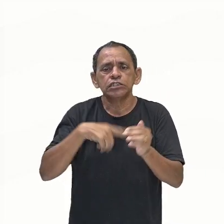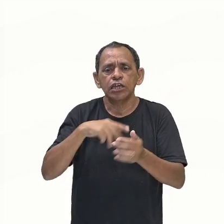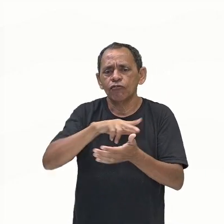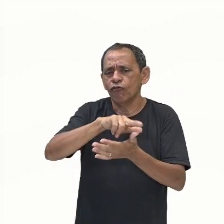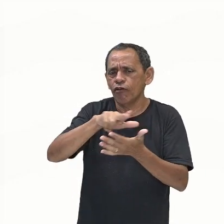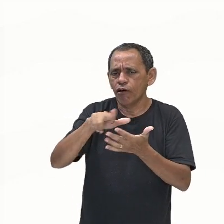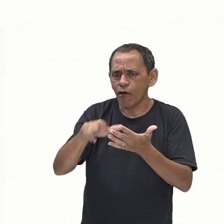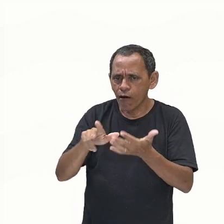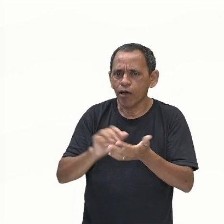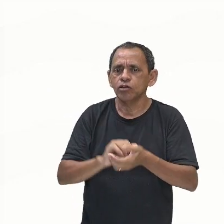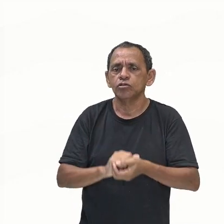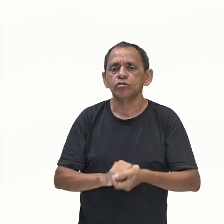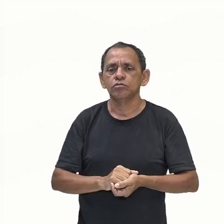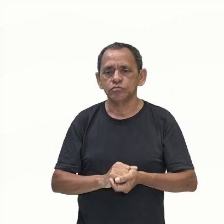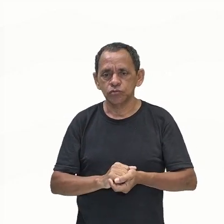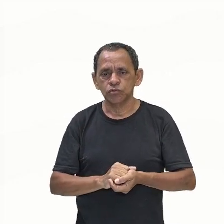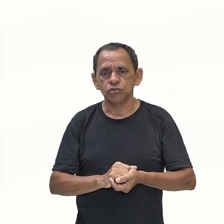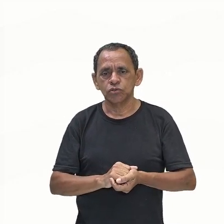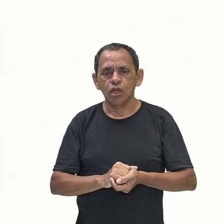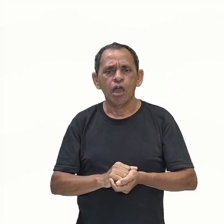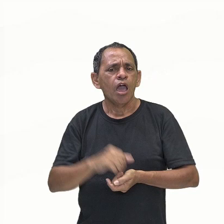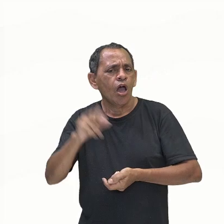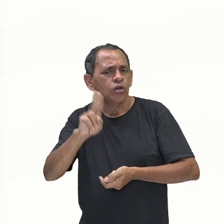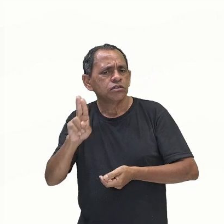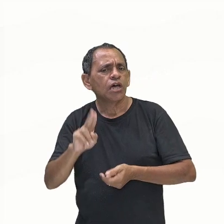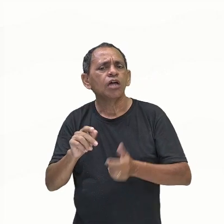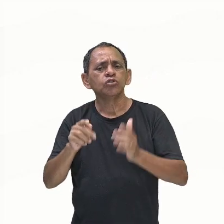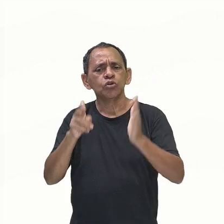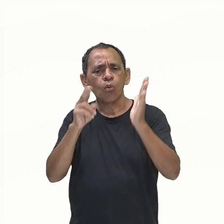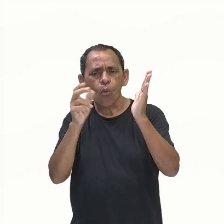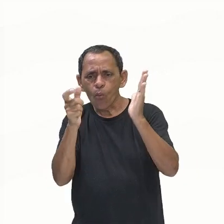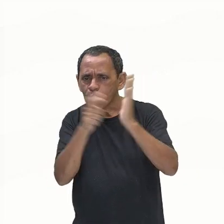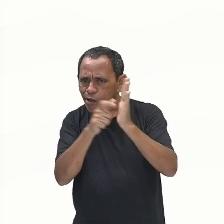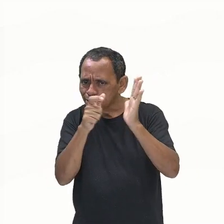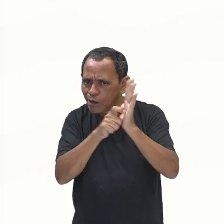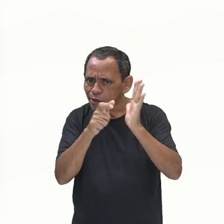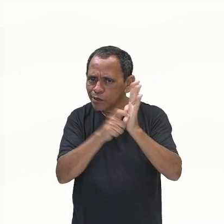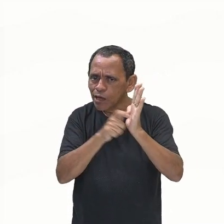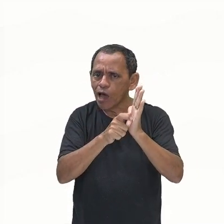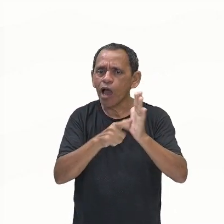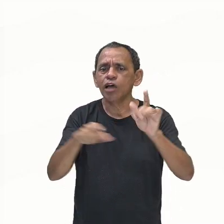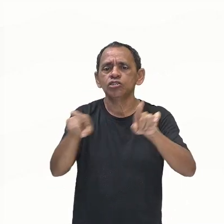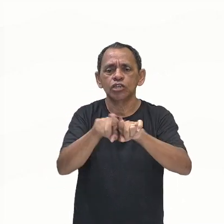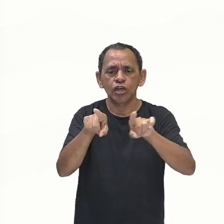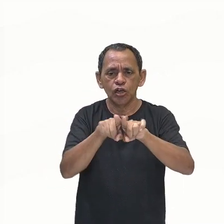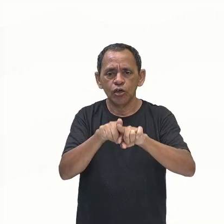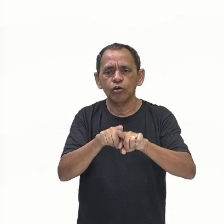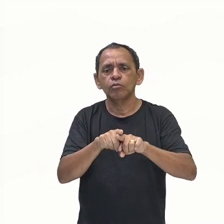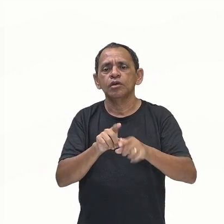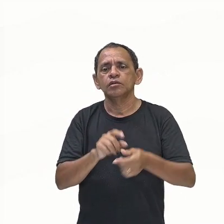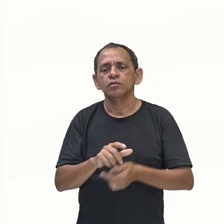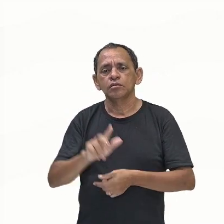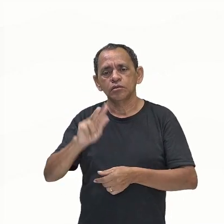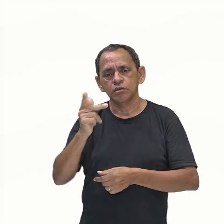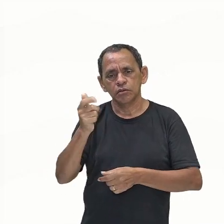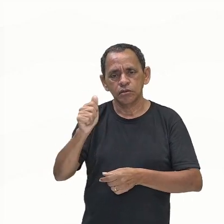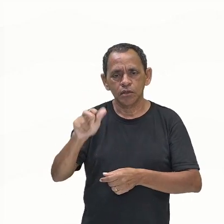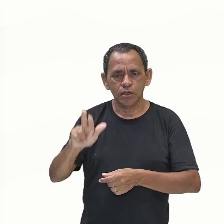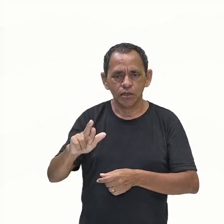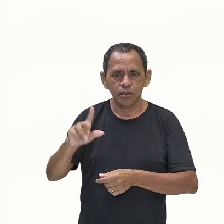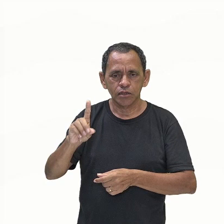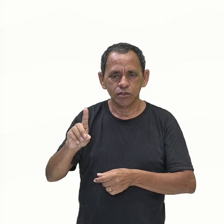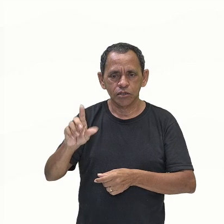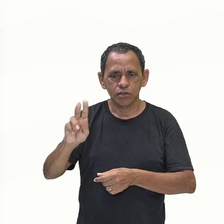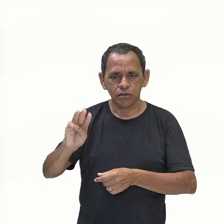hardware, software, peopleware, dataware e métodos de operação. Então, hardware,